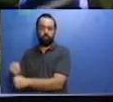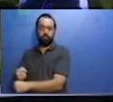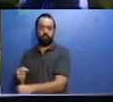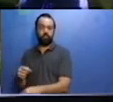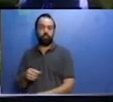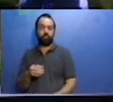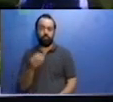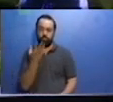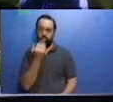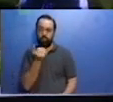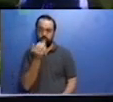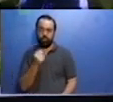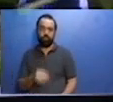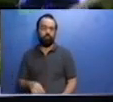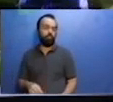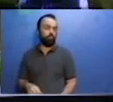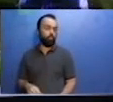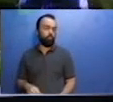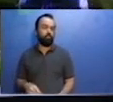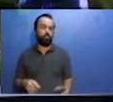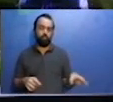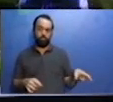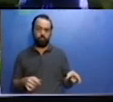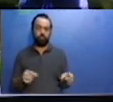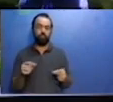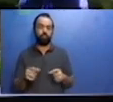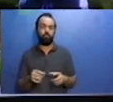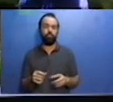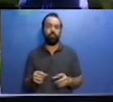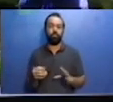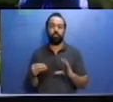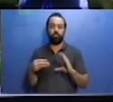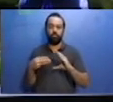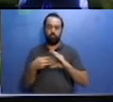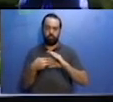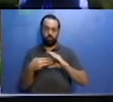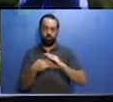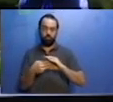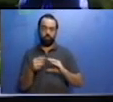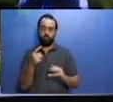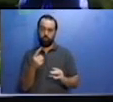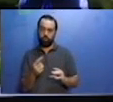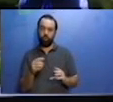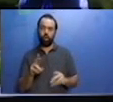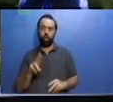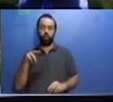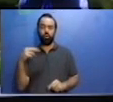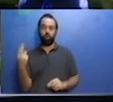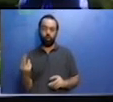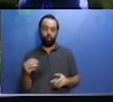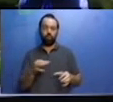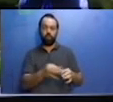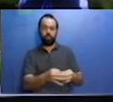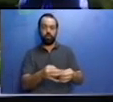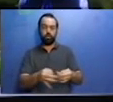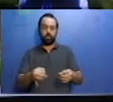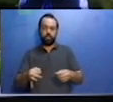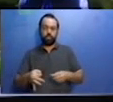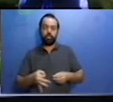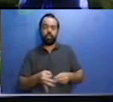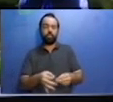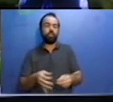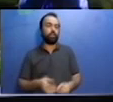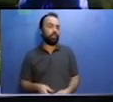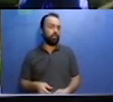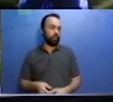ser tanto uni quanto pluricelulares. Uni, uma célula só. Pluri ou multicelulares, compostos por várias